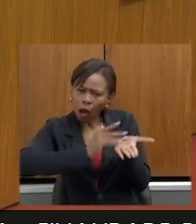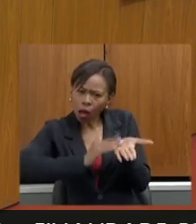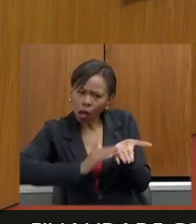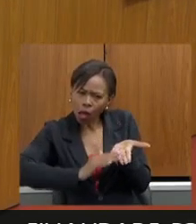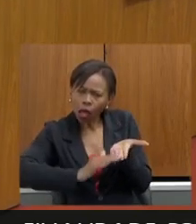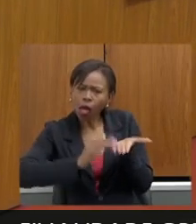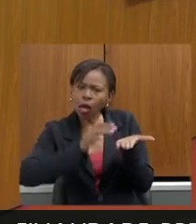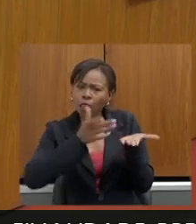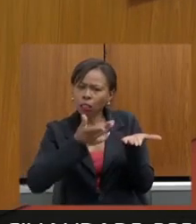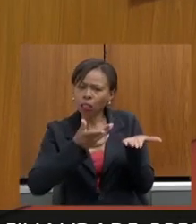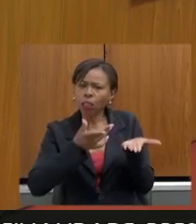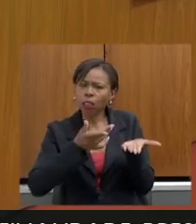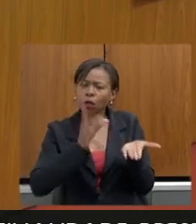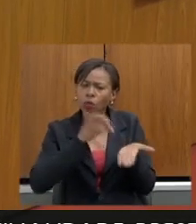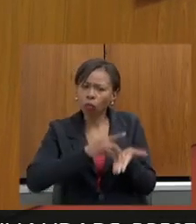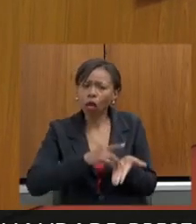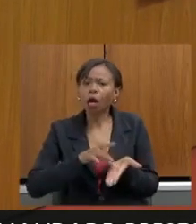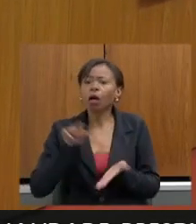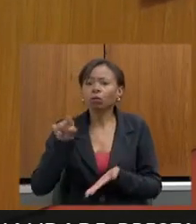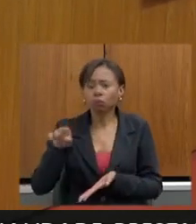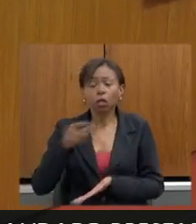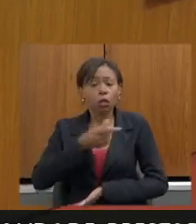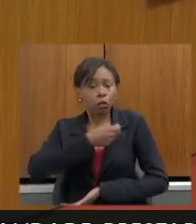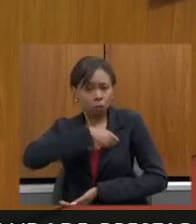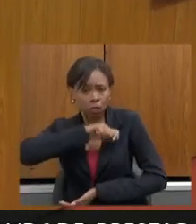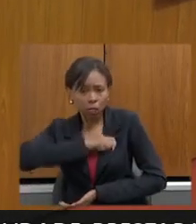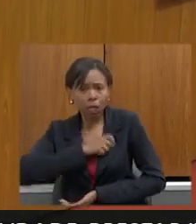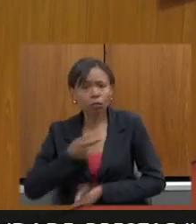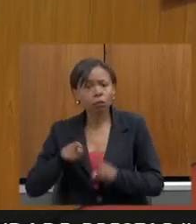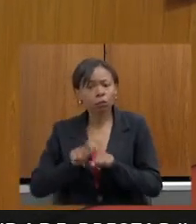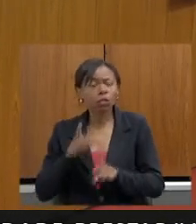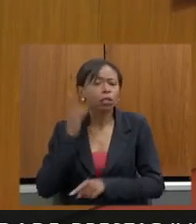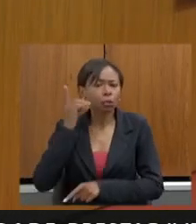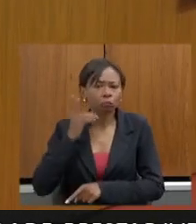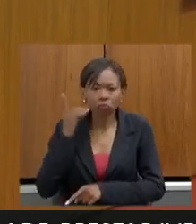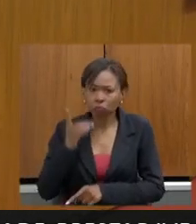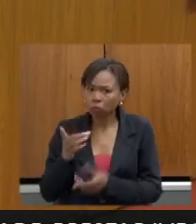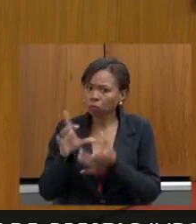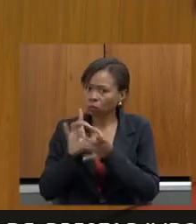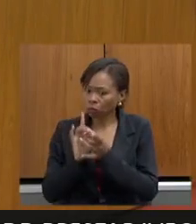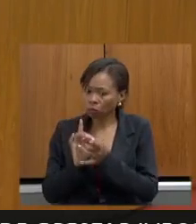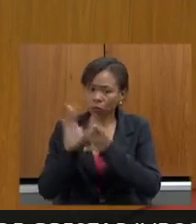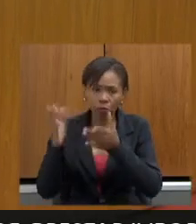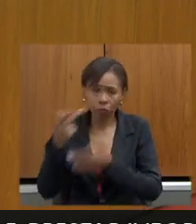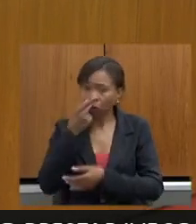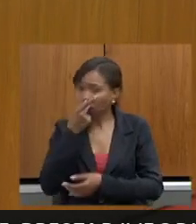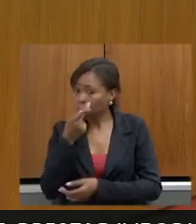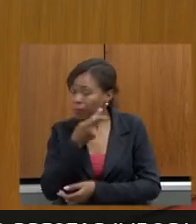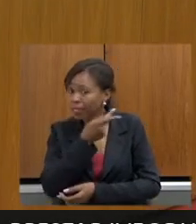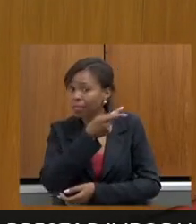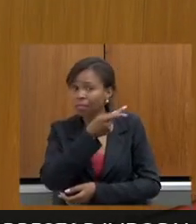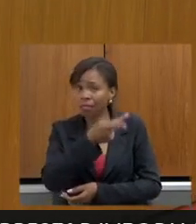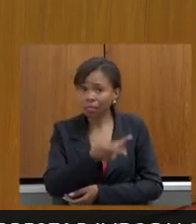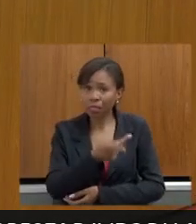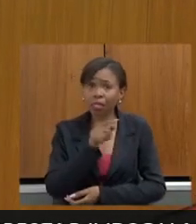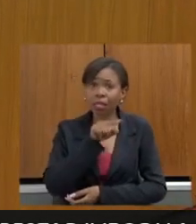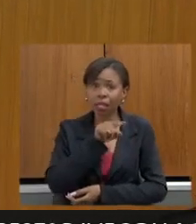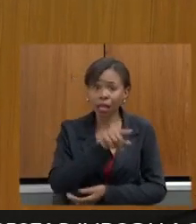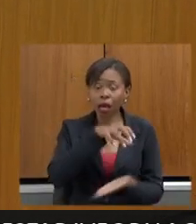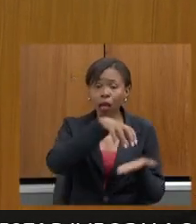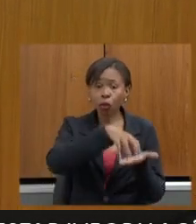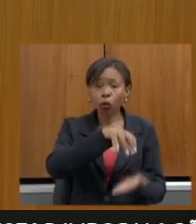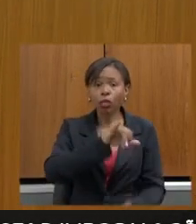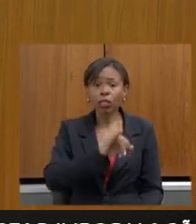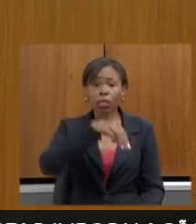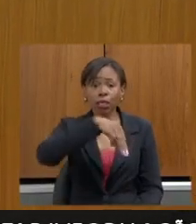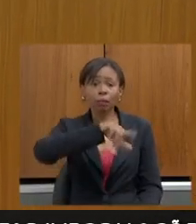colegas Delegados parlamentares e outros parlamentares que desejarem para fazer uma visita ao IML